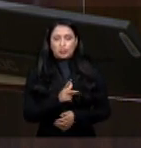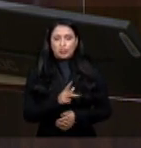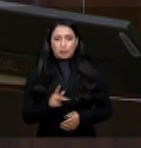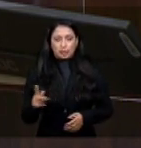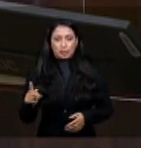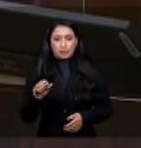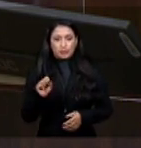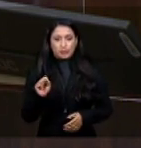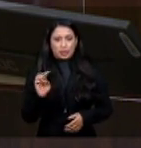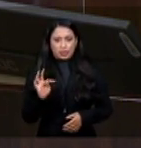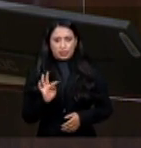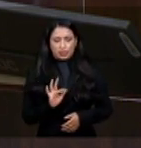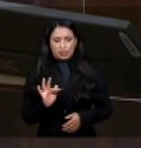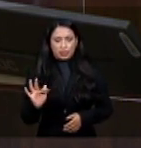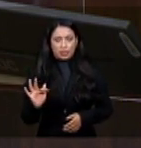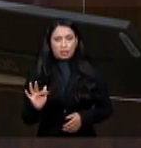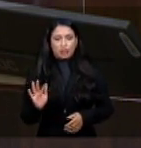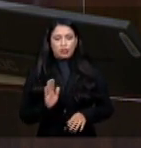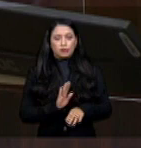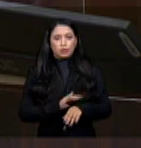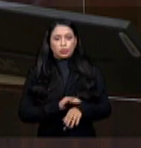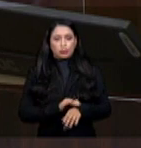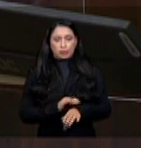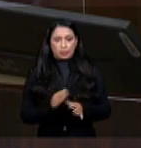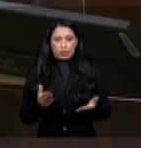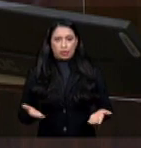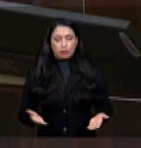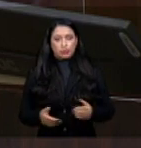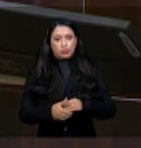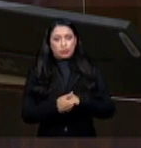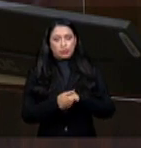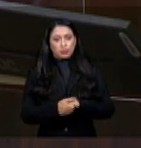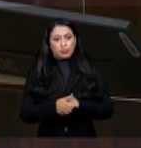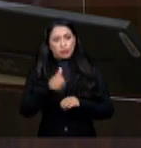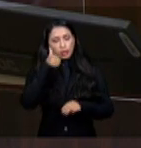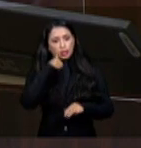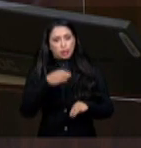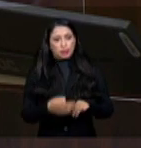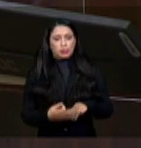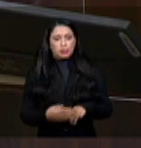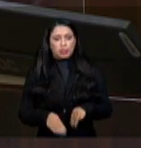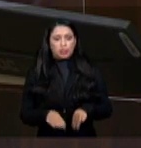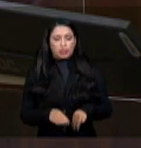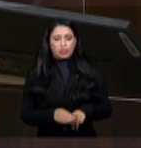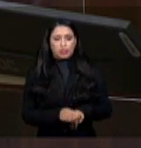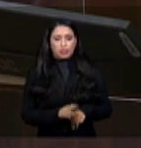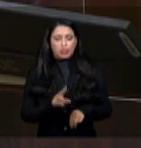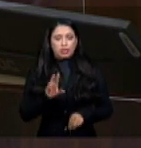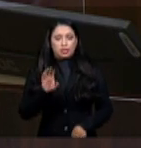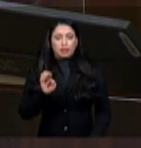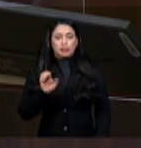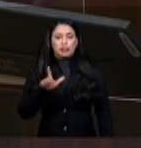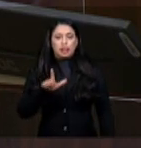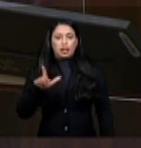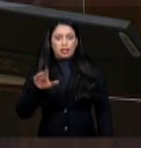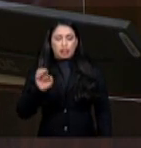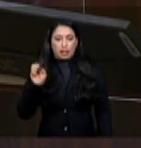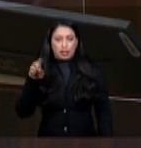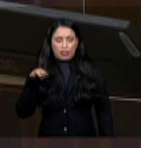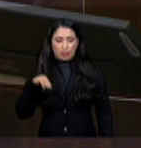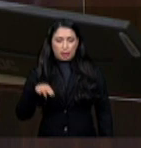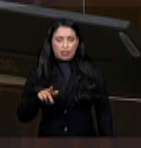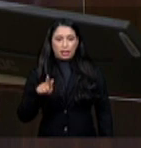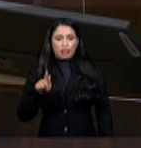do Supremo Tribunal Federal o primeiro tenista Ellen Grace que primeira mulher a chefiar O Poder Judiciário